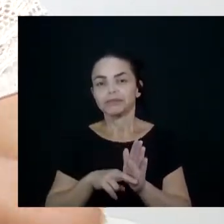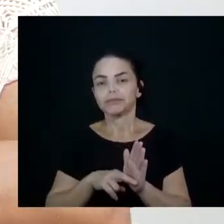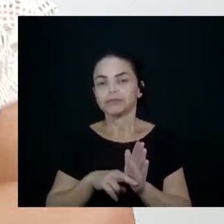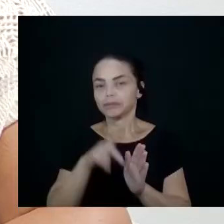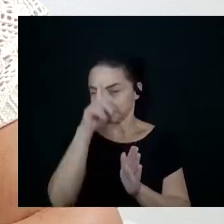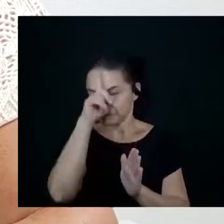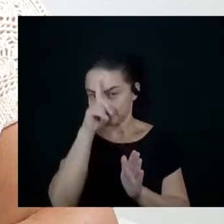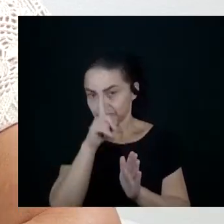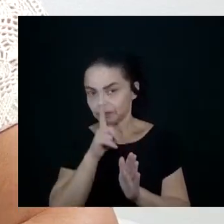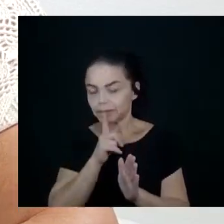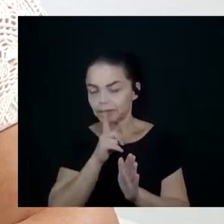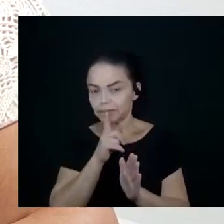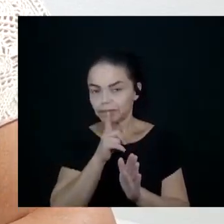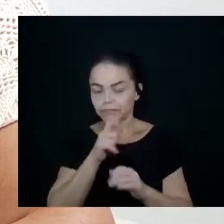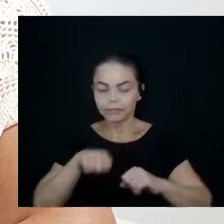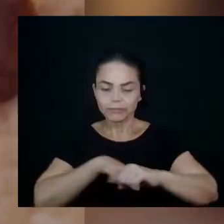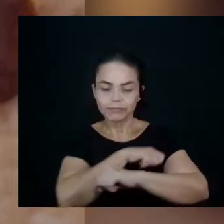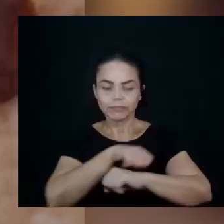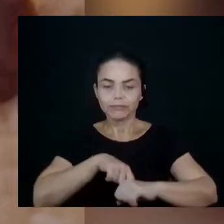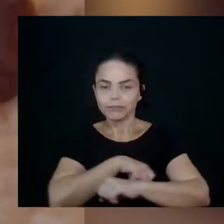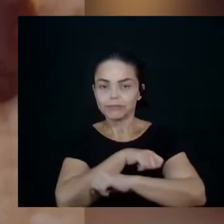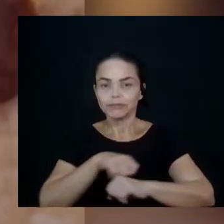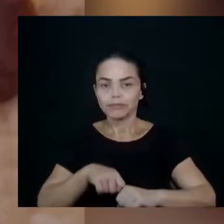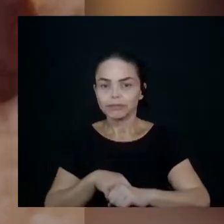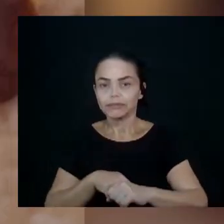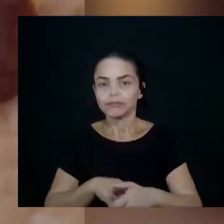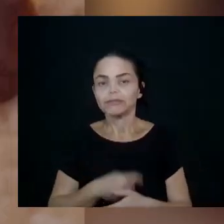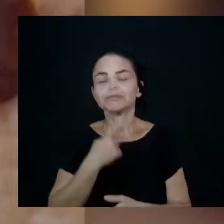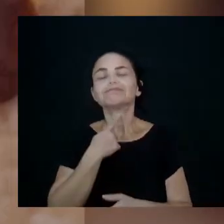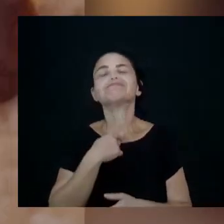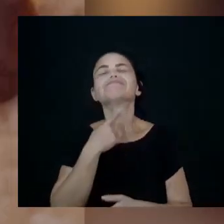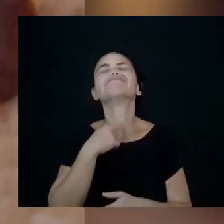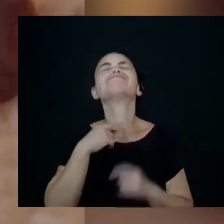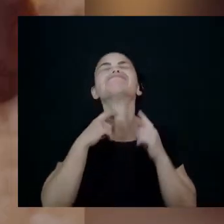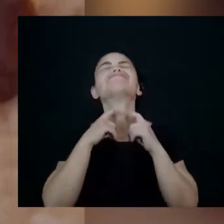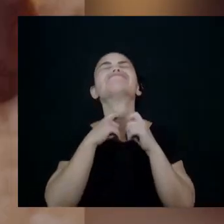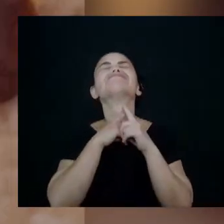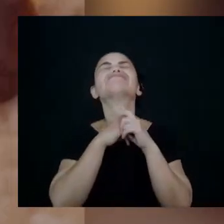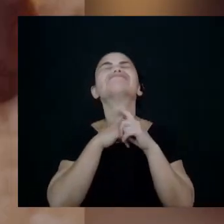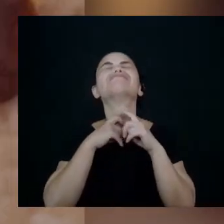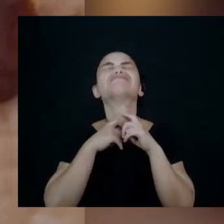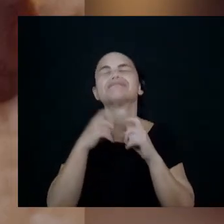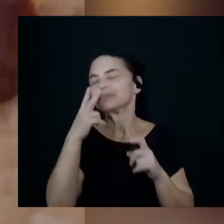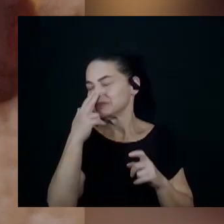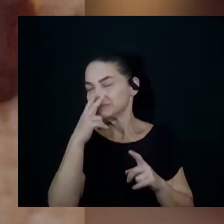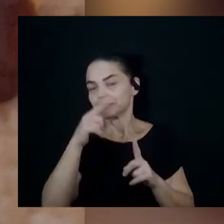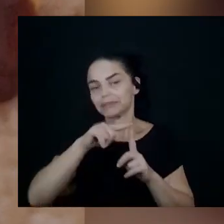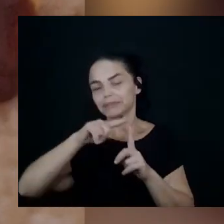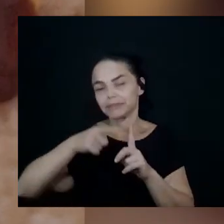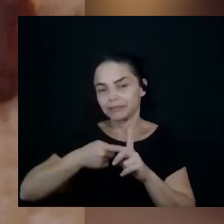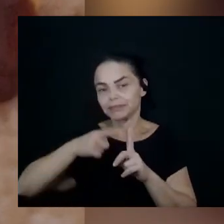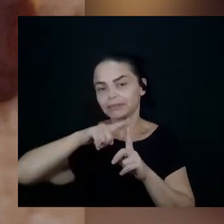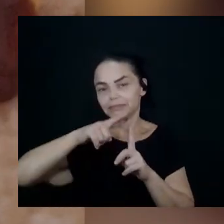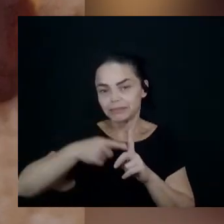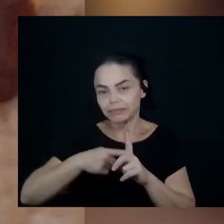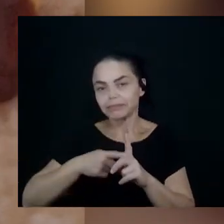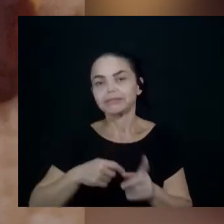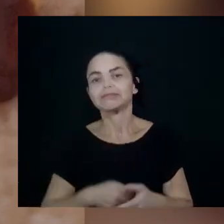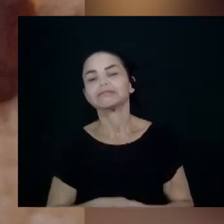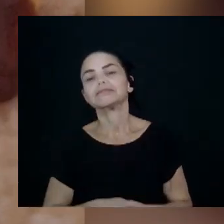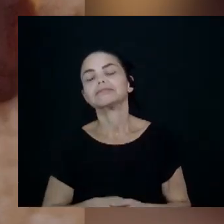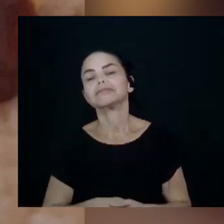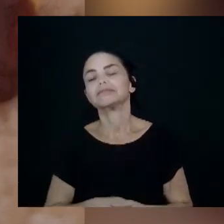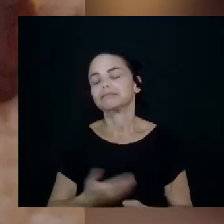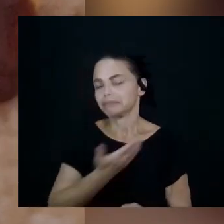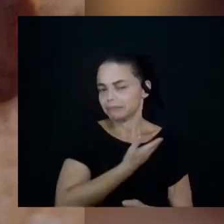amarelinhos. Sim. Achei uma receita e fiz. E assim, matei aquele desejo, parecia grávida. E